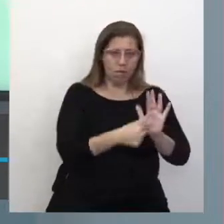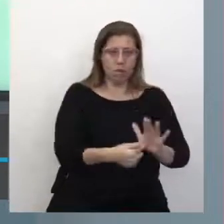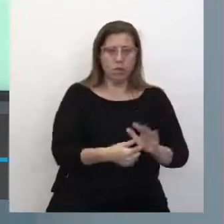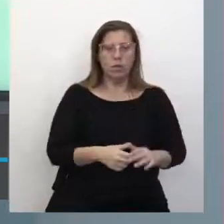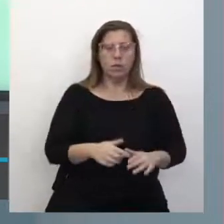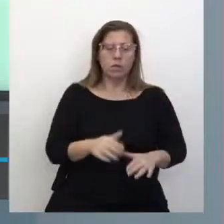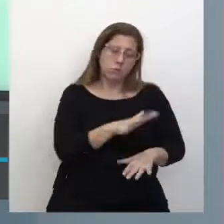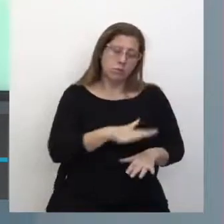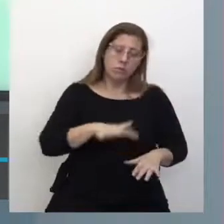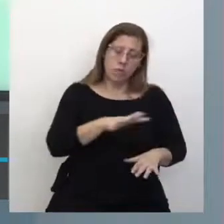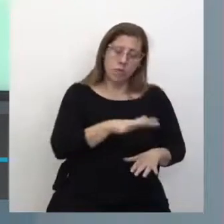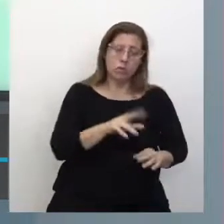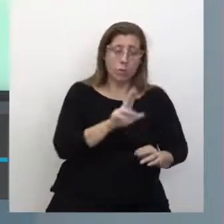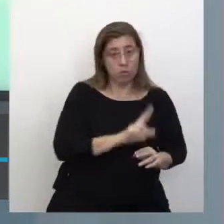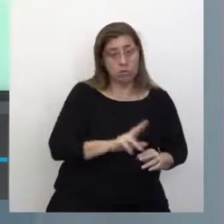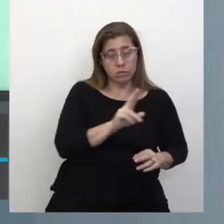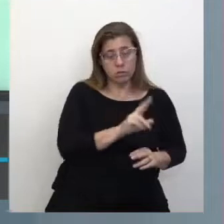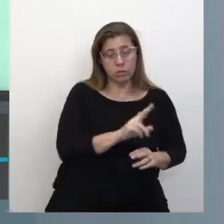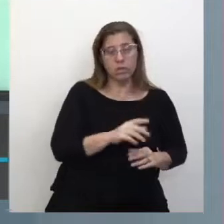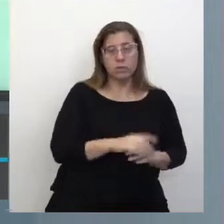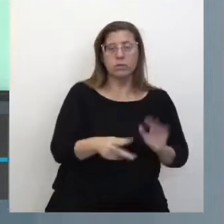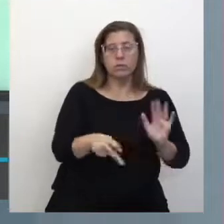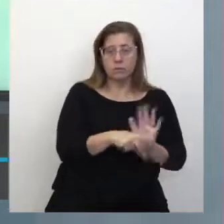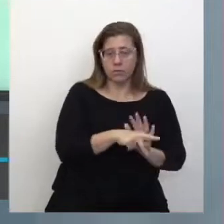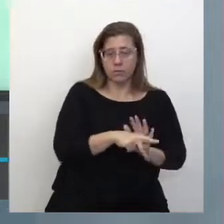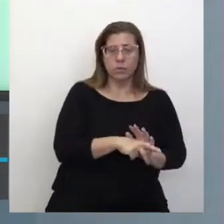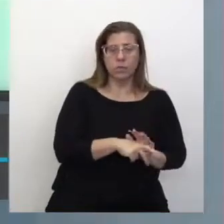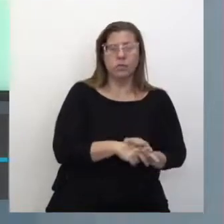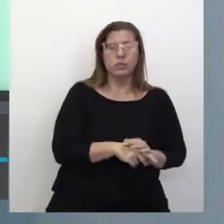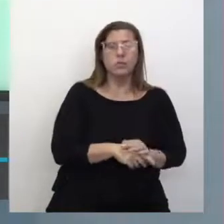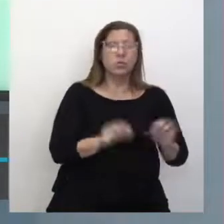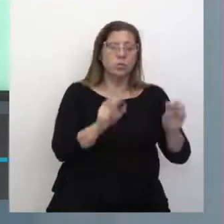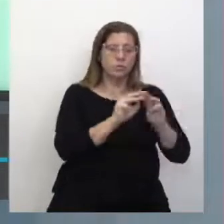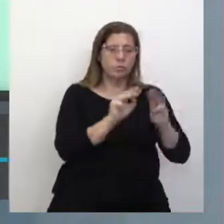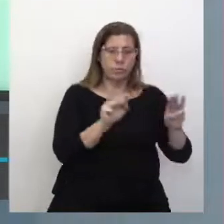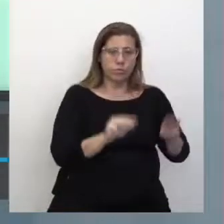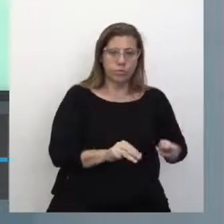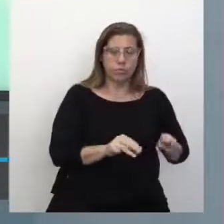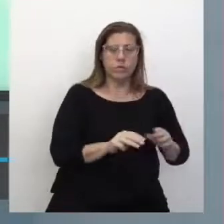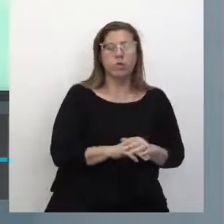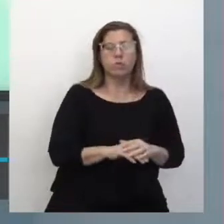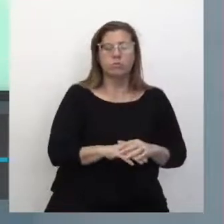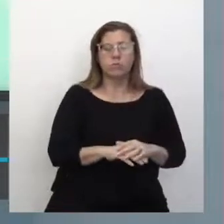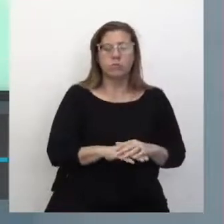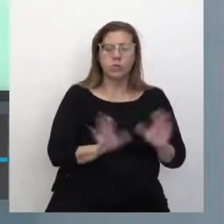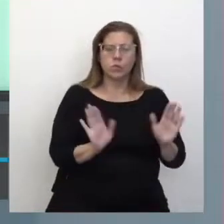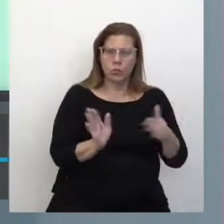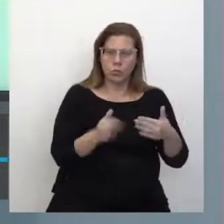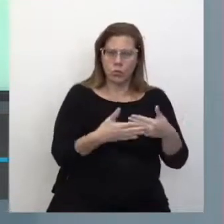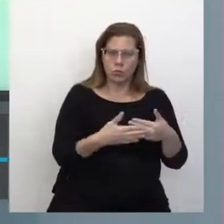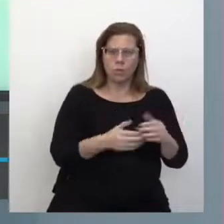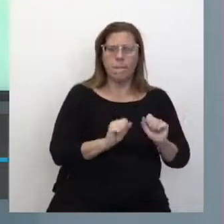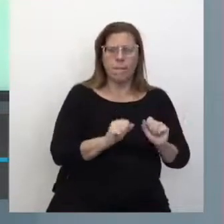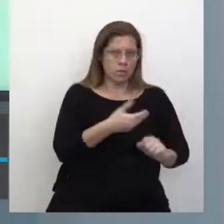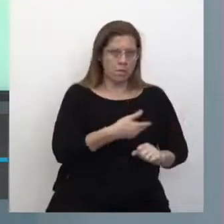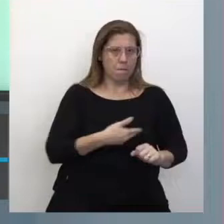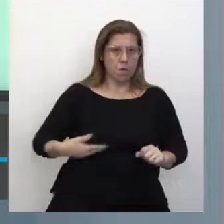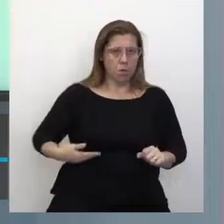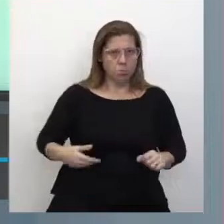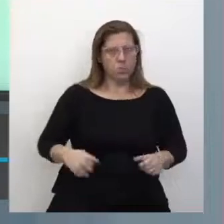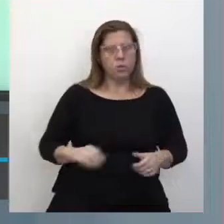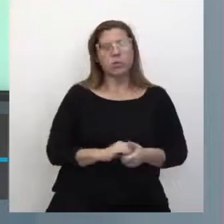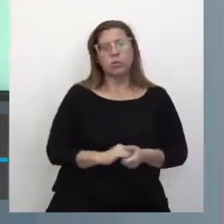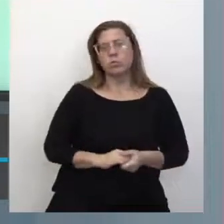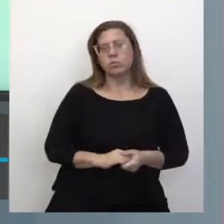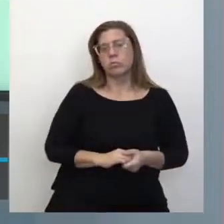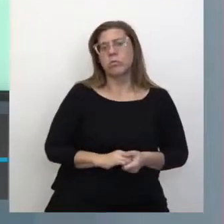convencional, que seria esse espaço mais, né, propriamente do museu, esse espaço mais fechado, que ele tanto pode ser público, né,